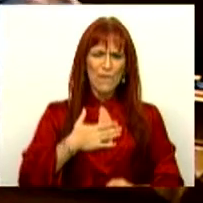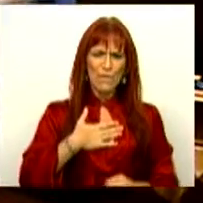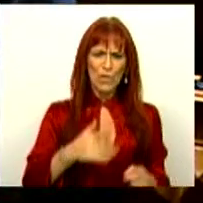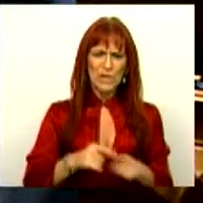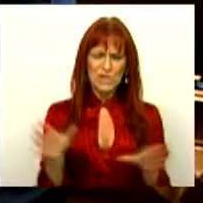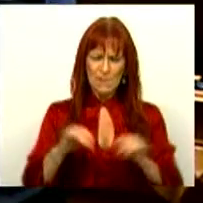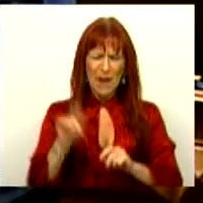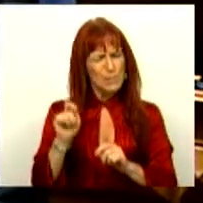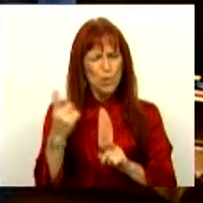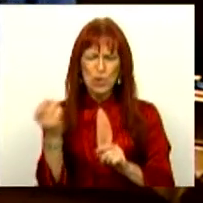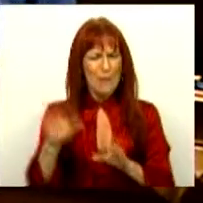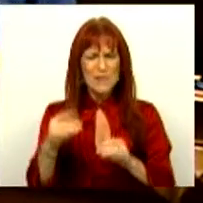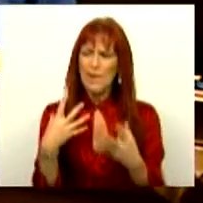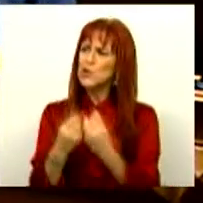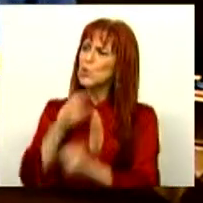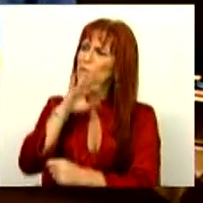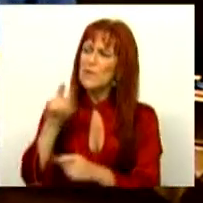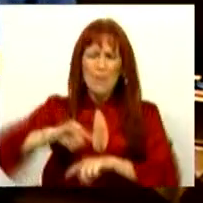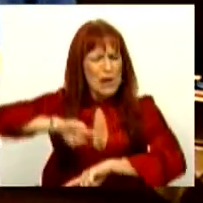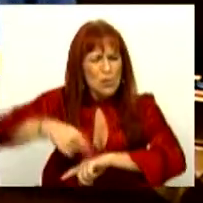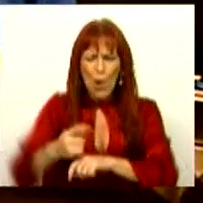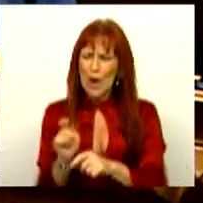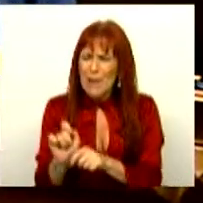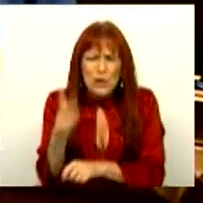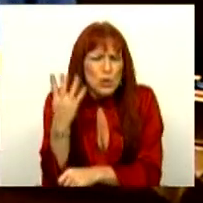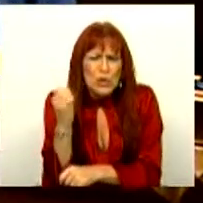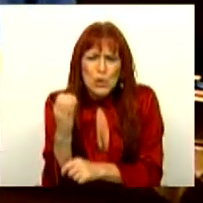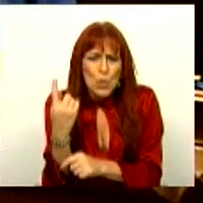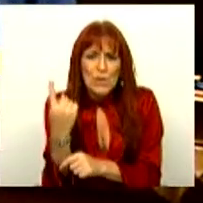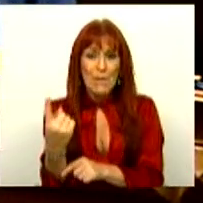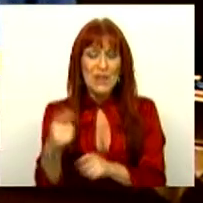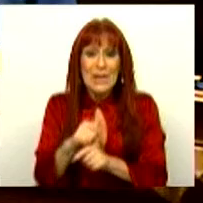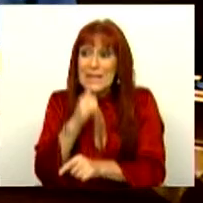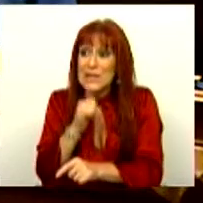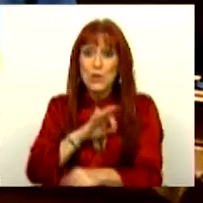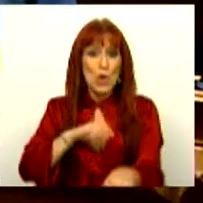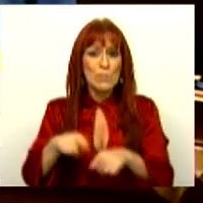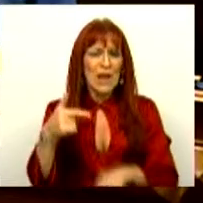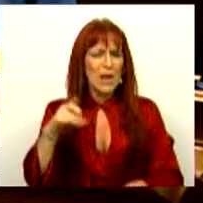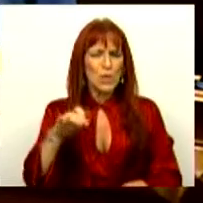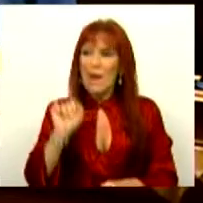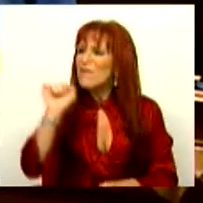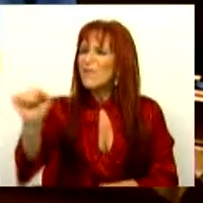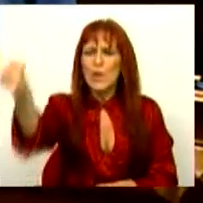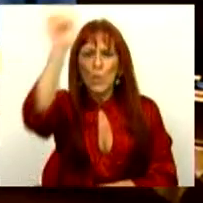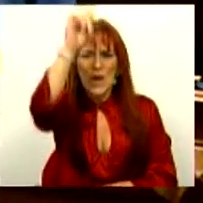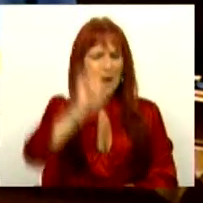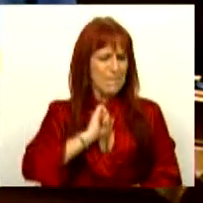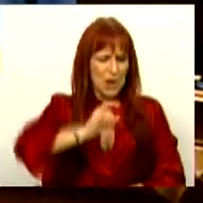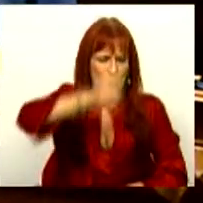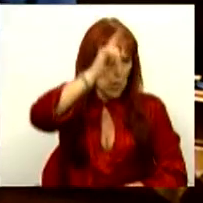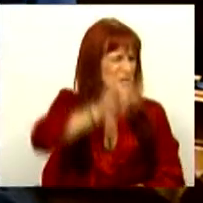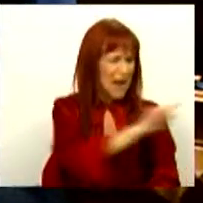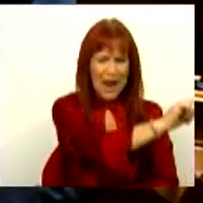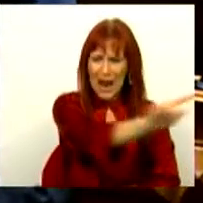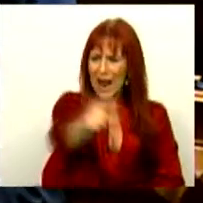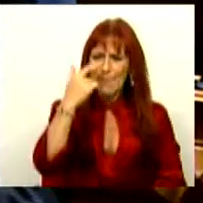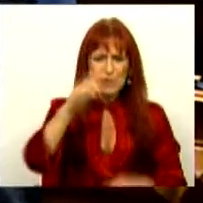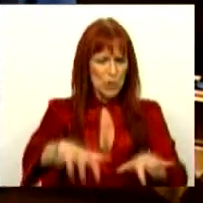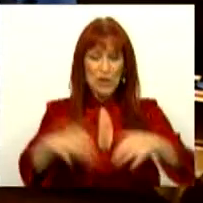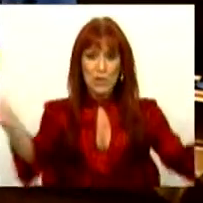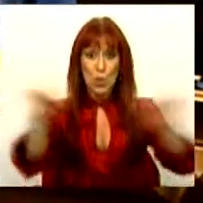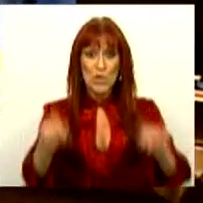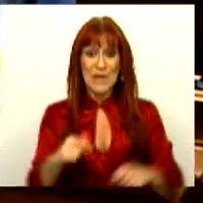ter mais uns minutos com os seus familiares, mais uma hora, mais um segundo que seja. Mas essa decisão, Sr. Deputado Telmo Correia, não é sua, não é minha, não é de nenhuma das pessoas nesta